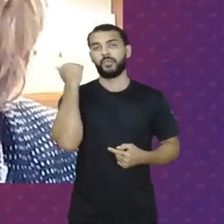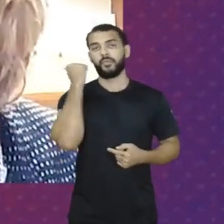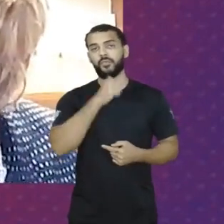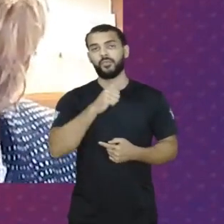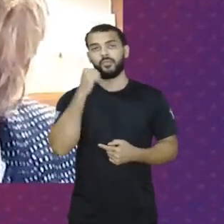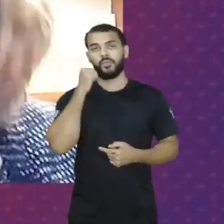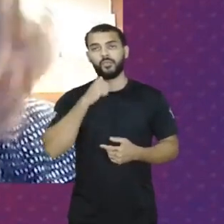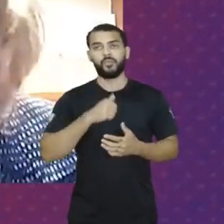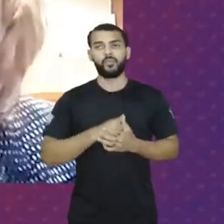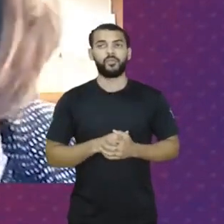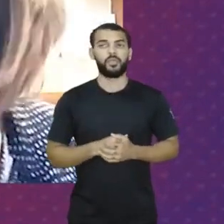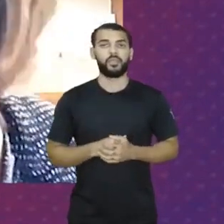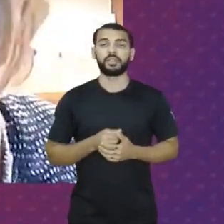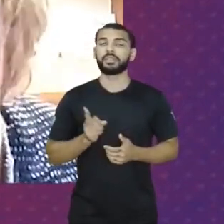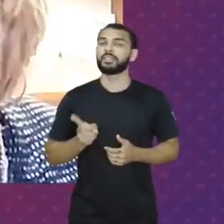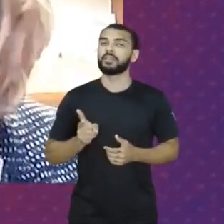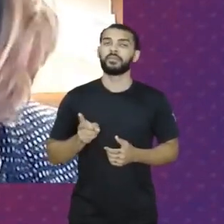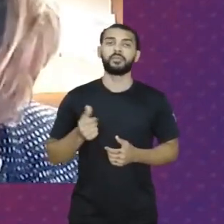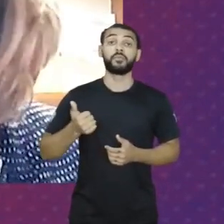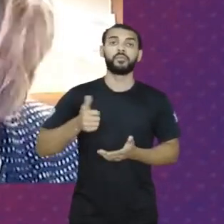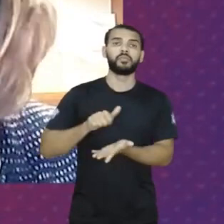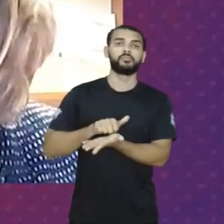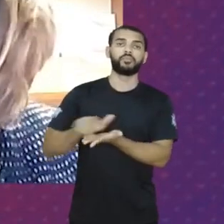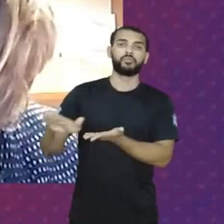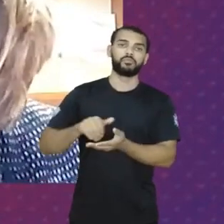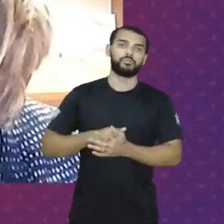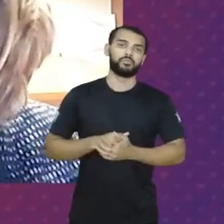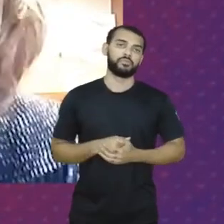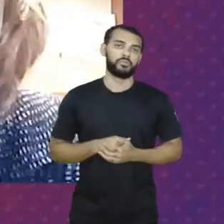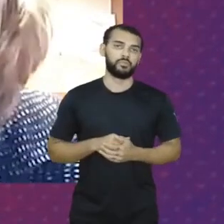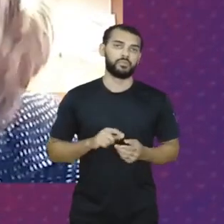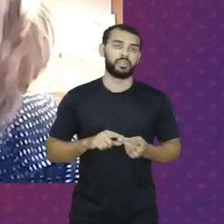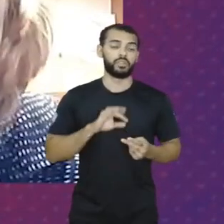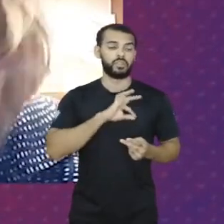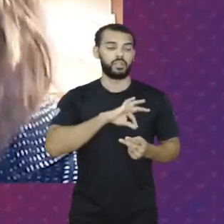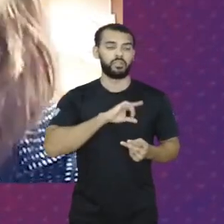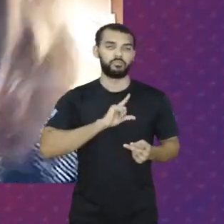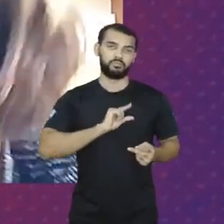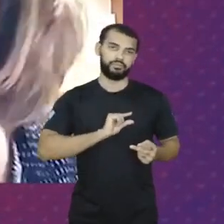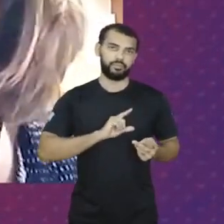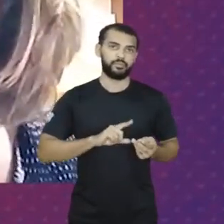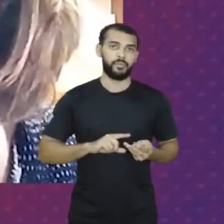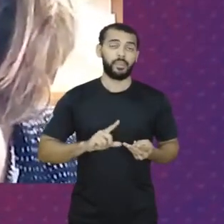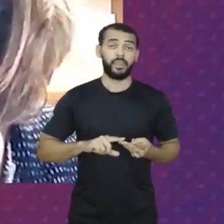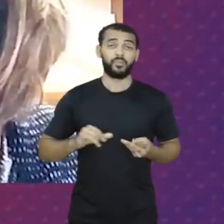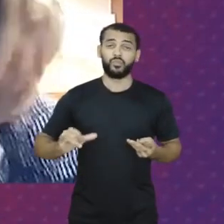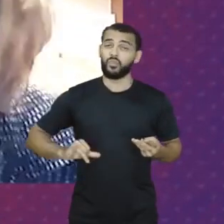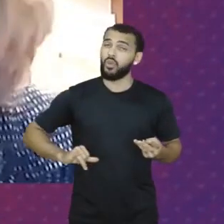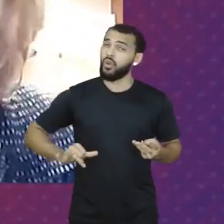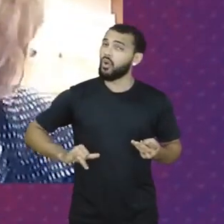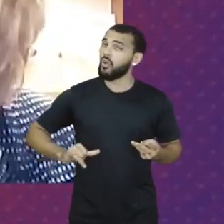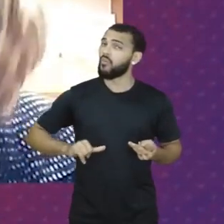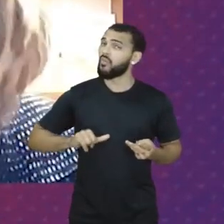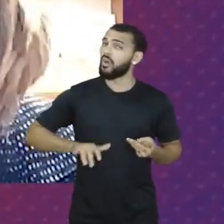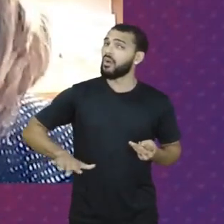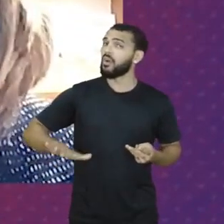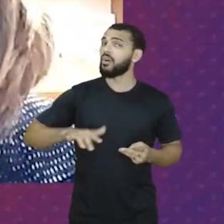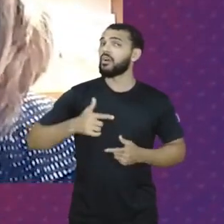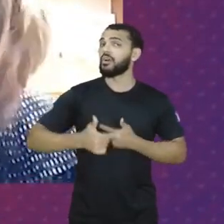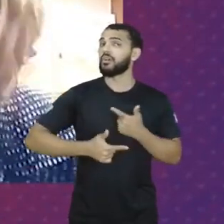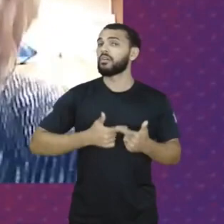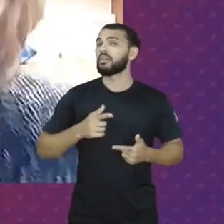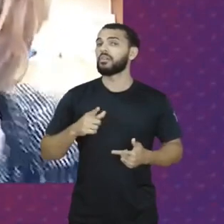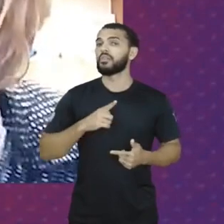sermos demitidas. Nós, mulheres, somos as que menos ganhamos. E nós sofremos, no mundo do trabalho, uma